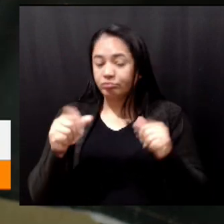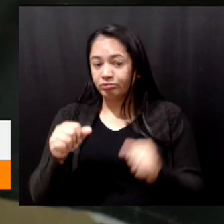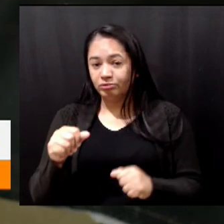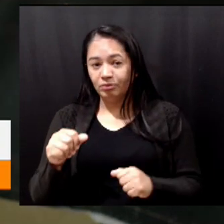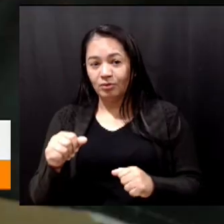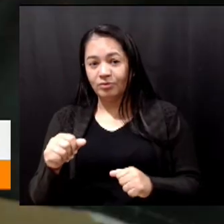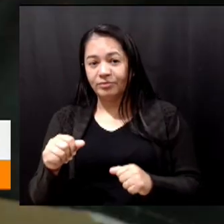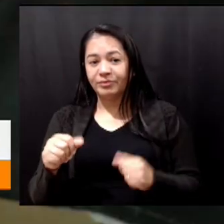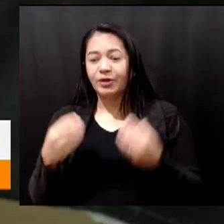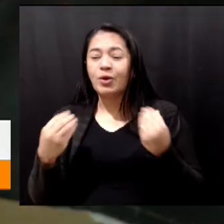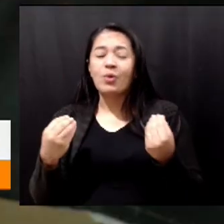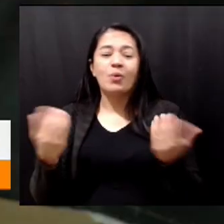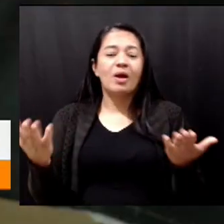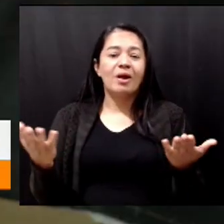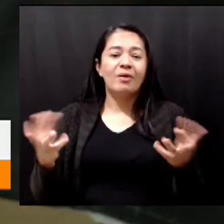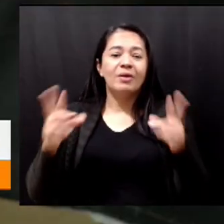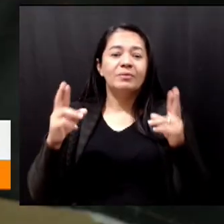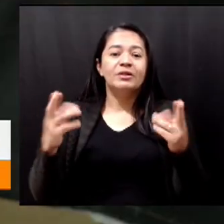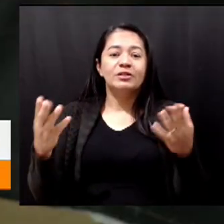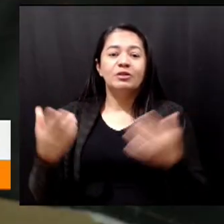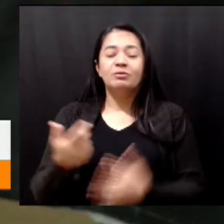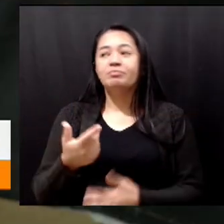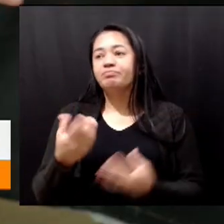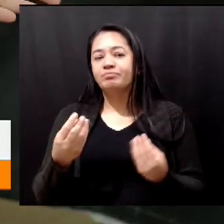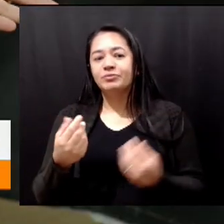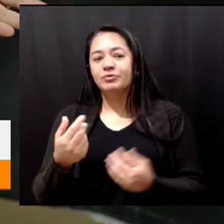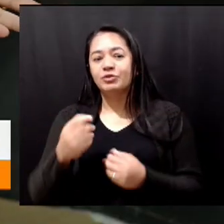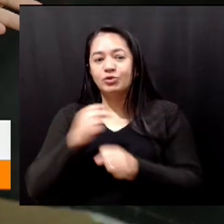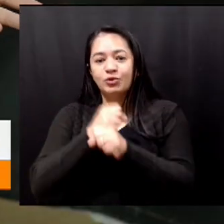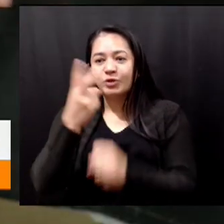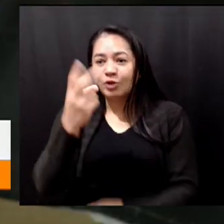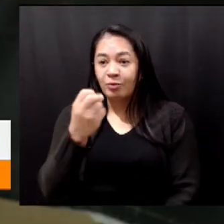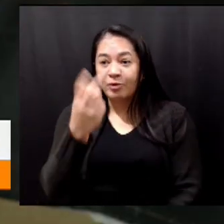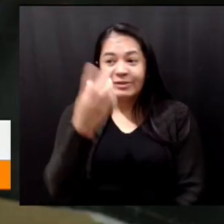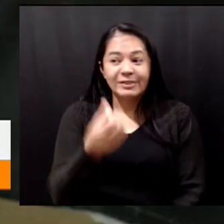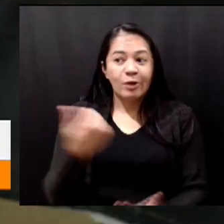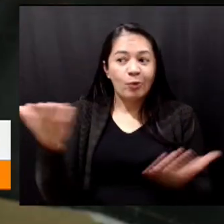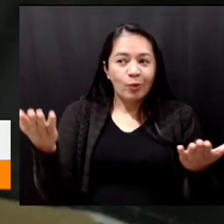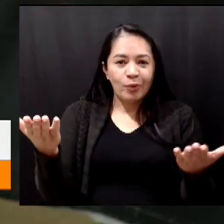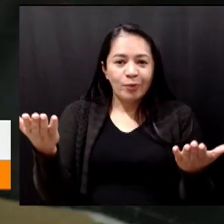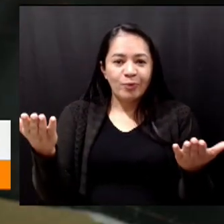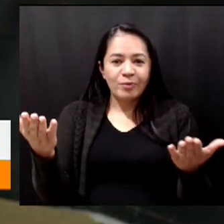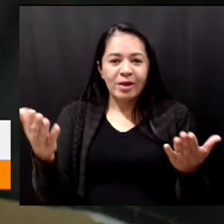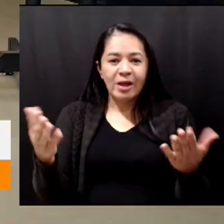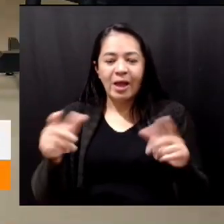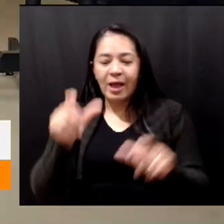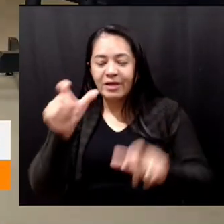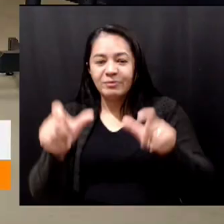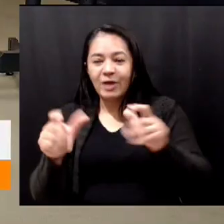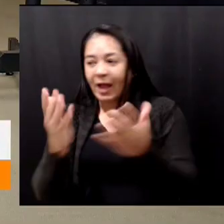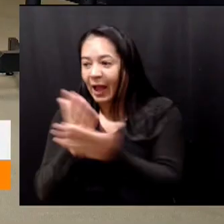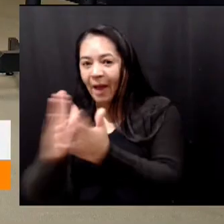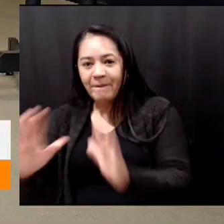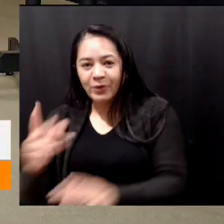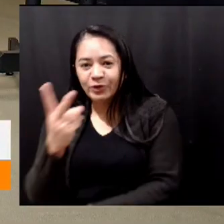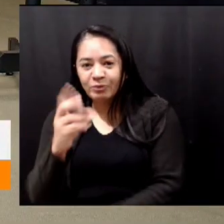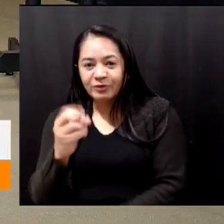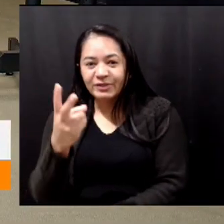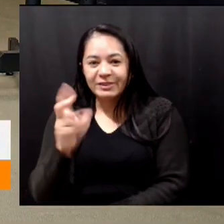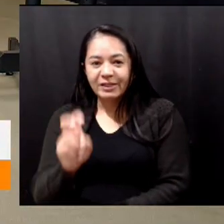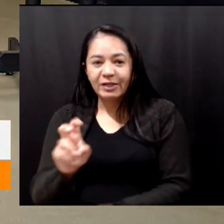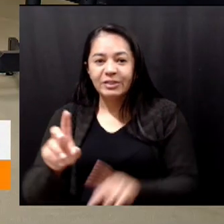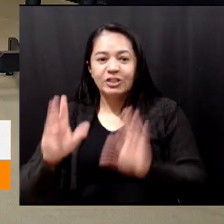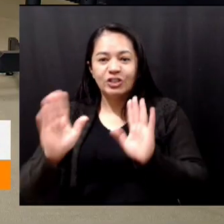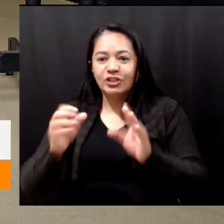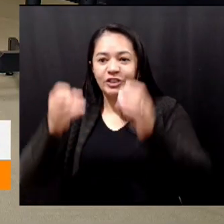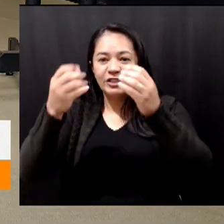aí de 2026, né? Todo mundo já mal acabou de 2025, o pessoal já está falando de 2026, isso significa que foi um